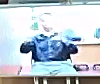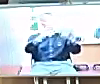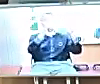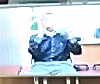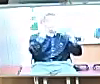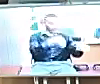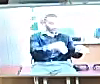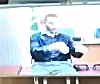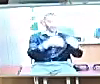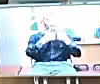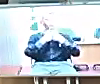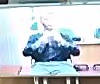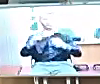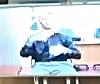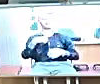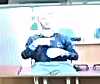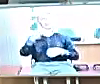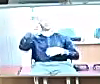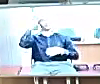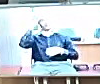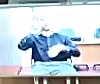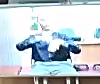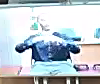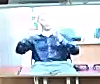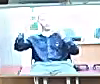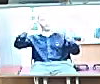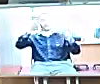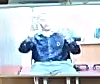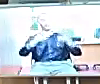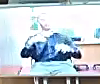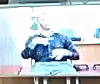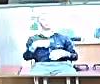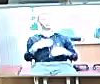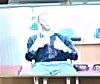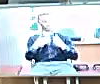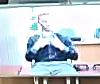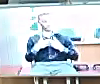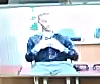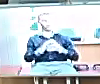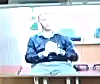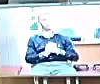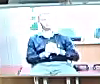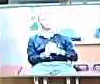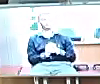por gentileza chegar no horário correto a gente não começar só com a mesa bom